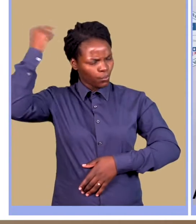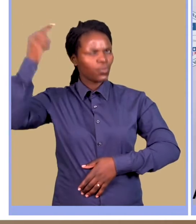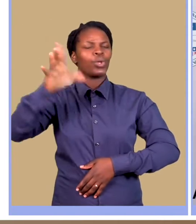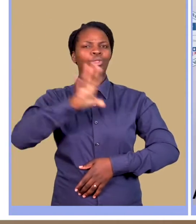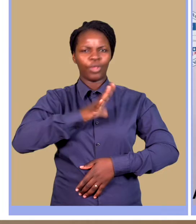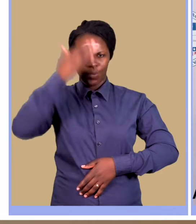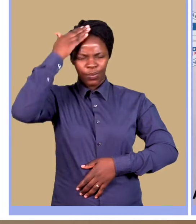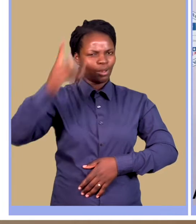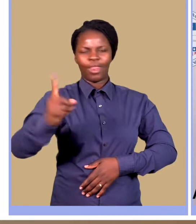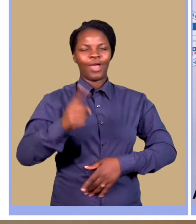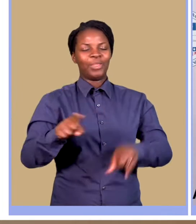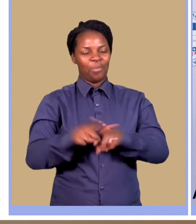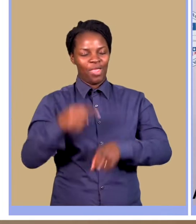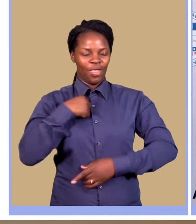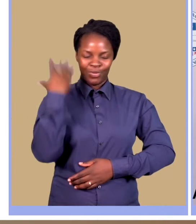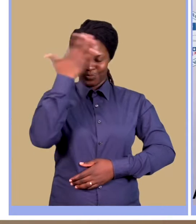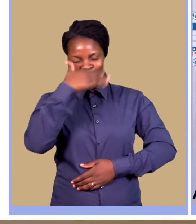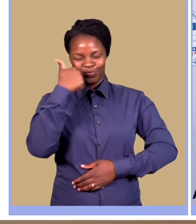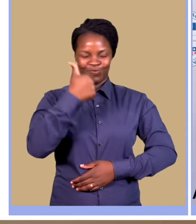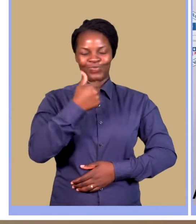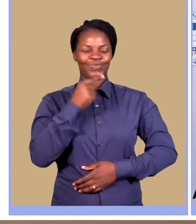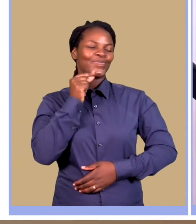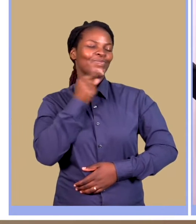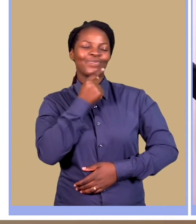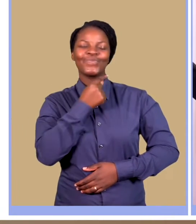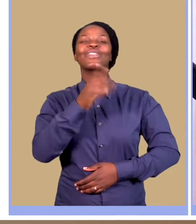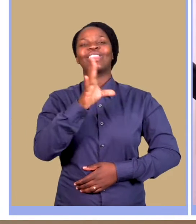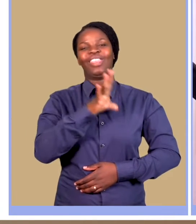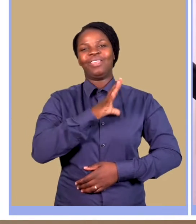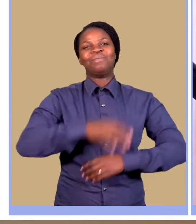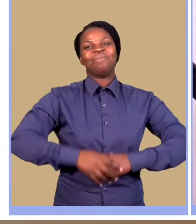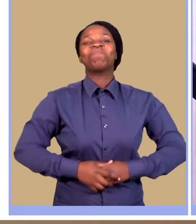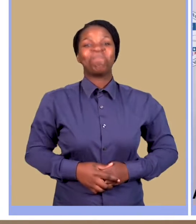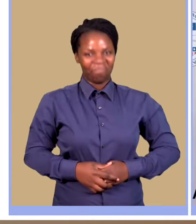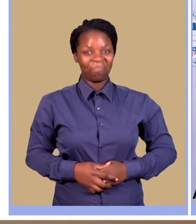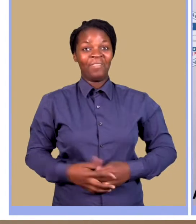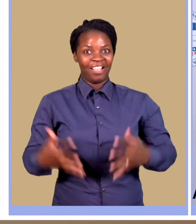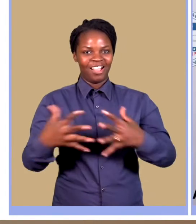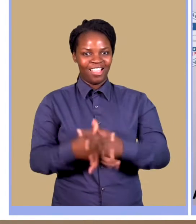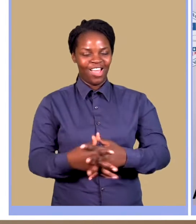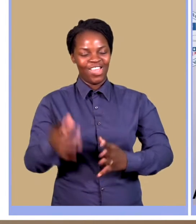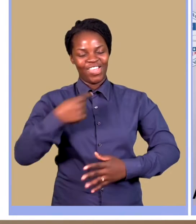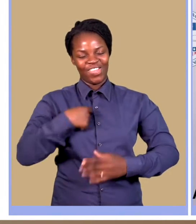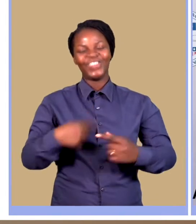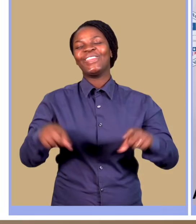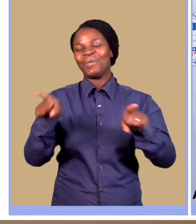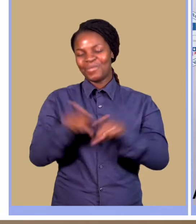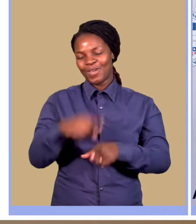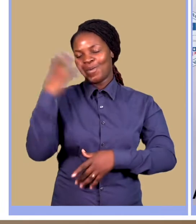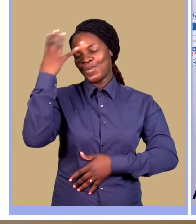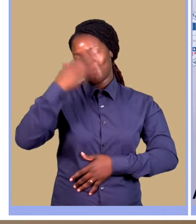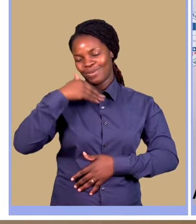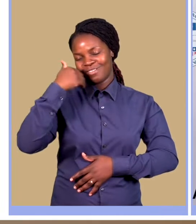assim estamos a rimar, porque eu também sou bonito. Ok, o que é que nos sugere o tema, não é? A